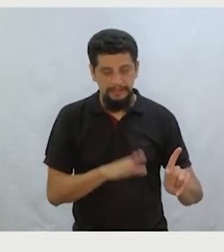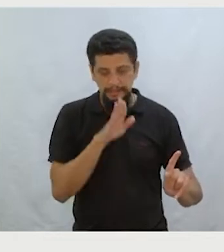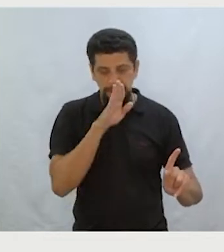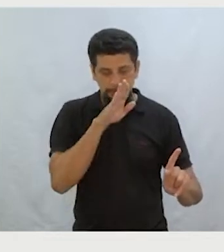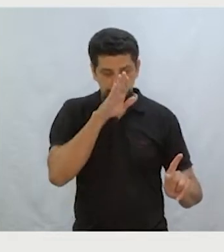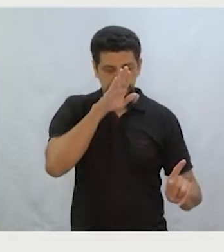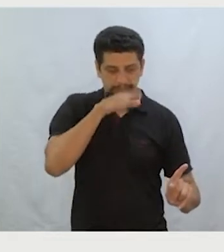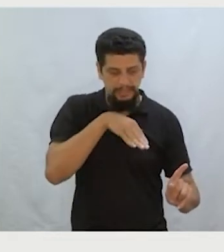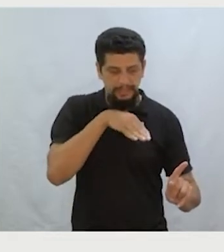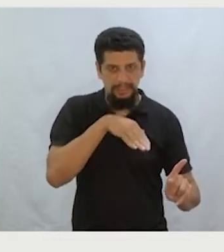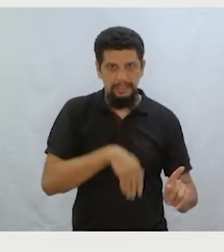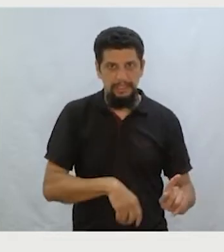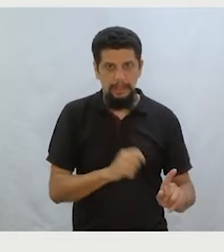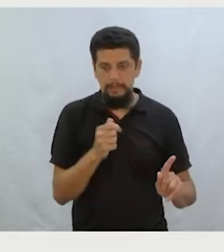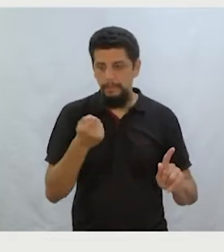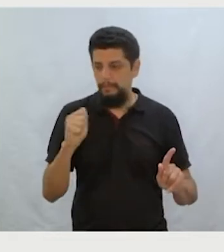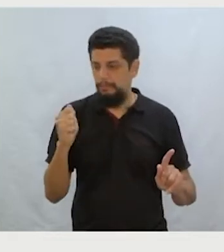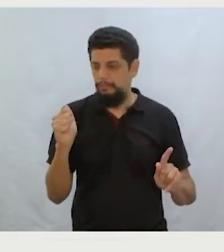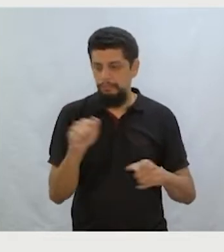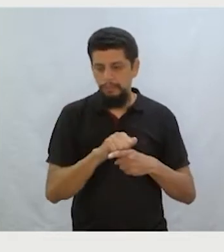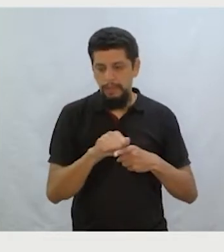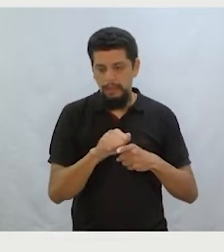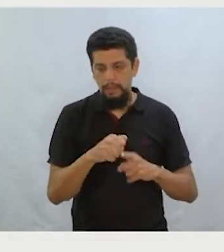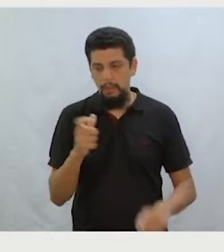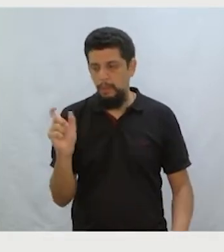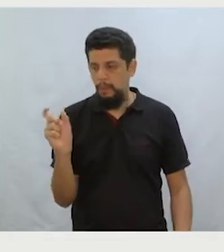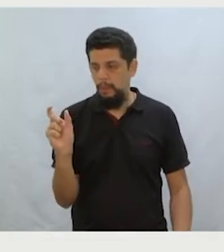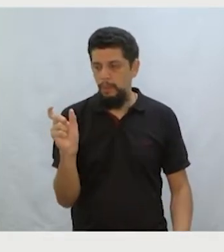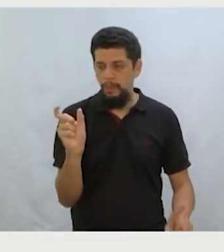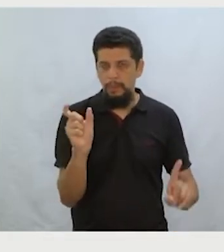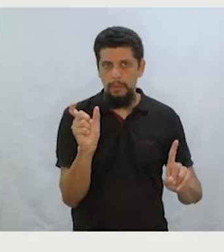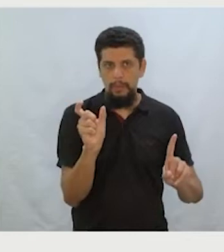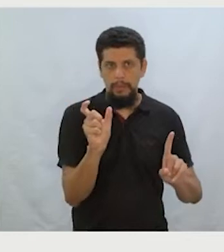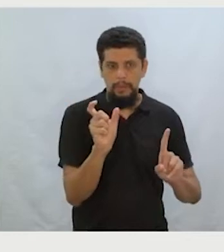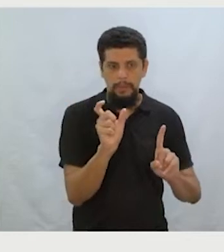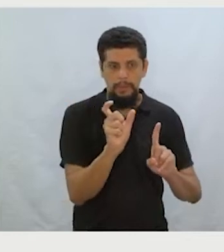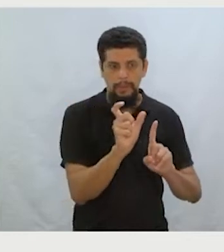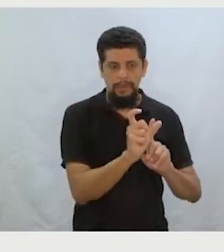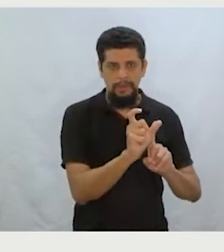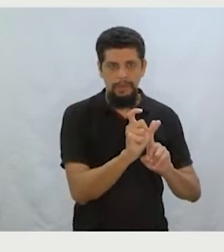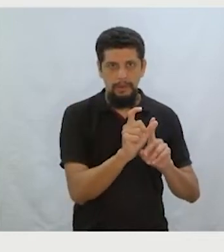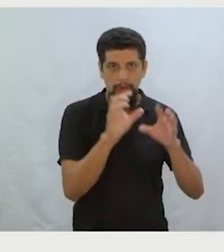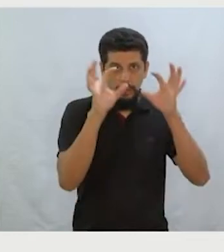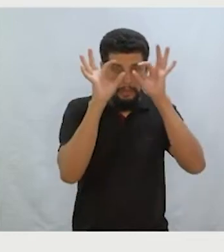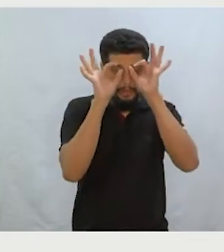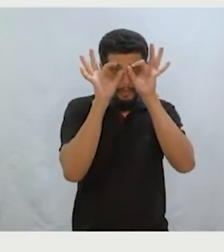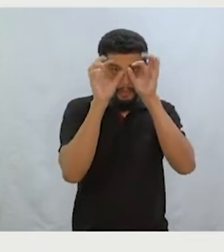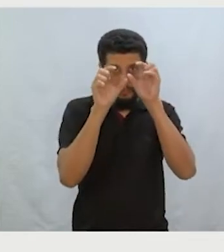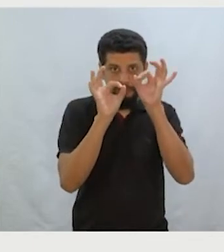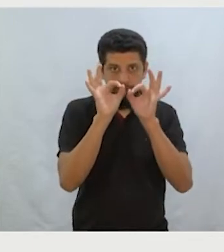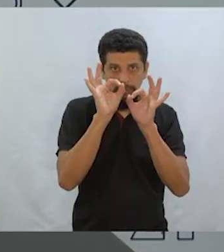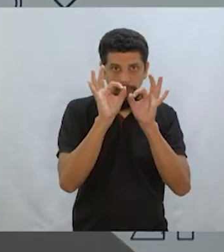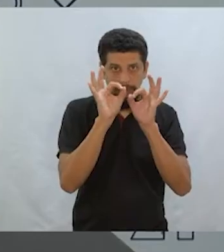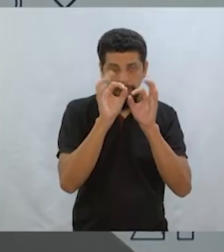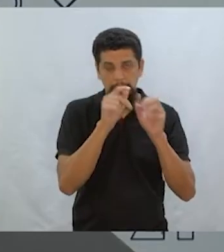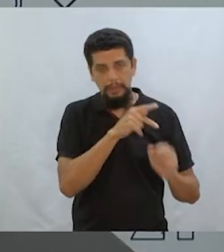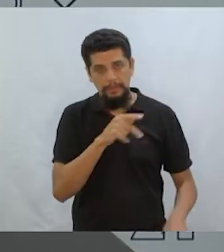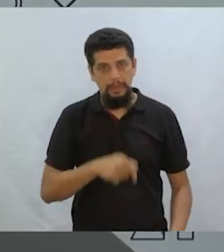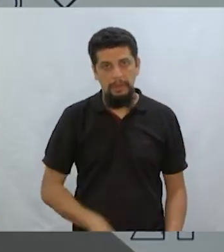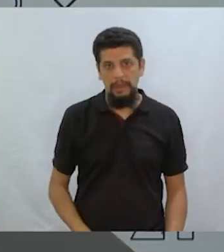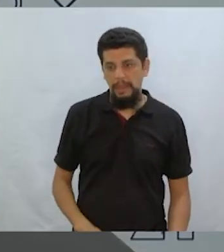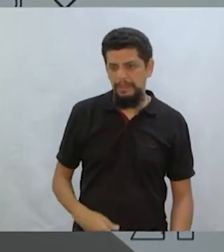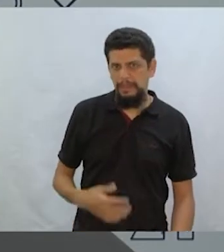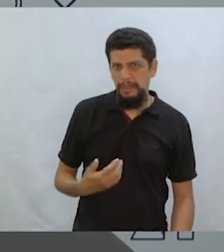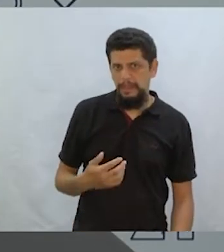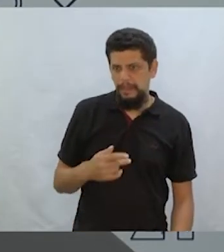ainda abaixou e a borracha passou bem perto dos óculos da professora Olha o perigo a